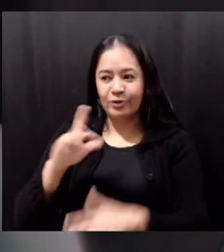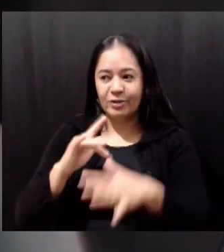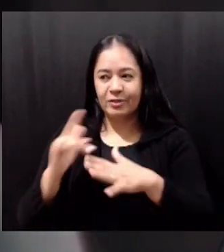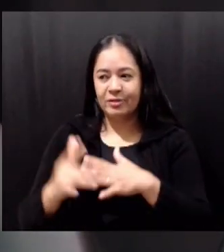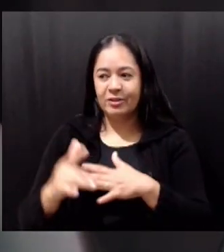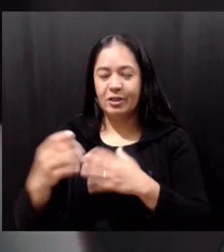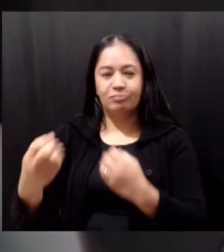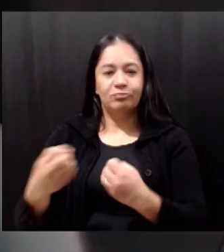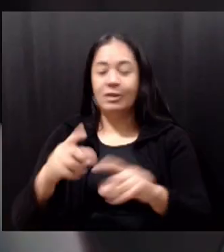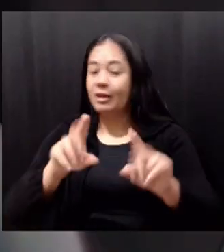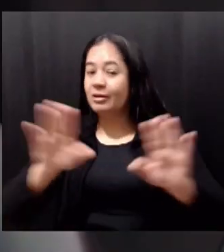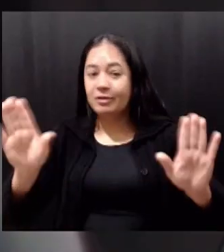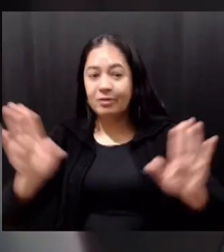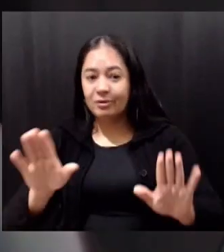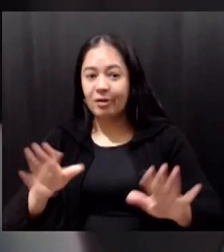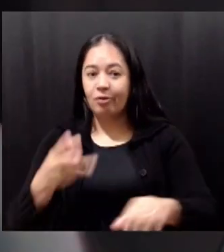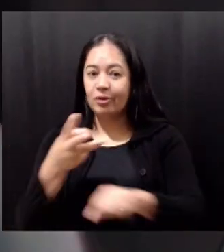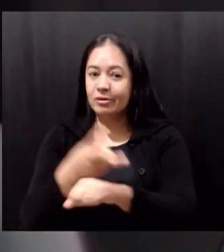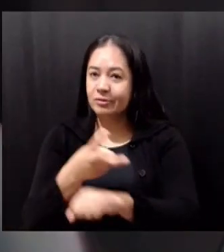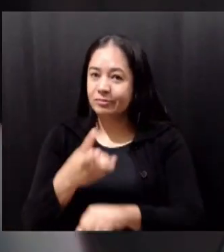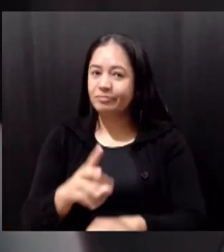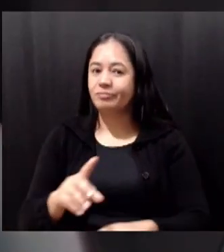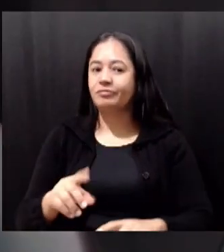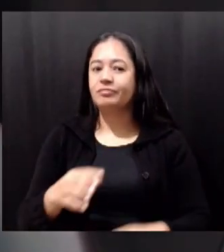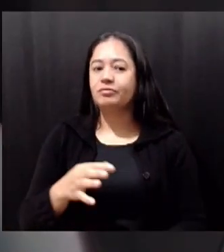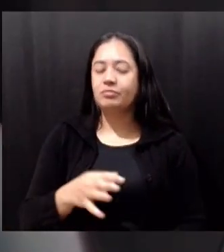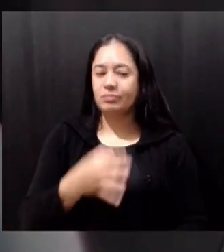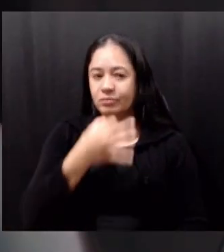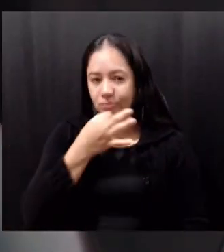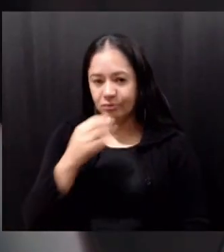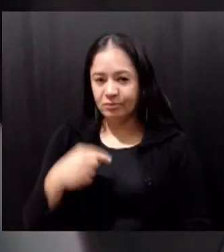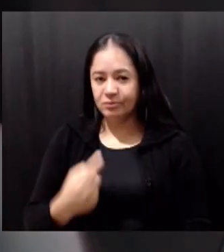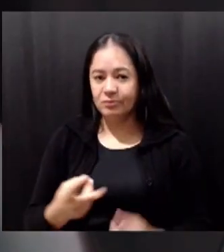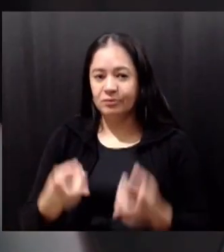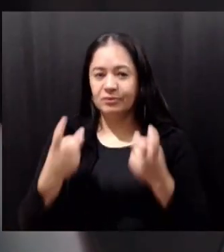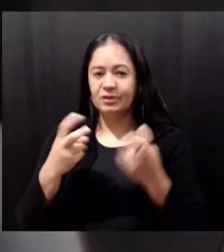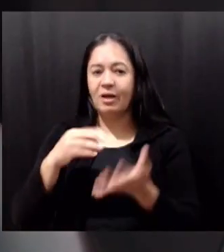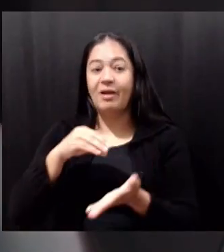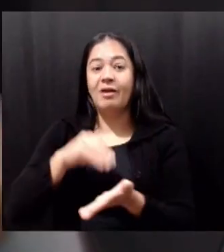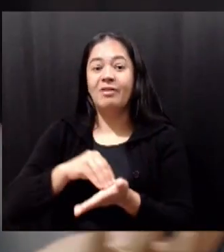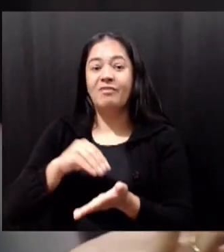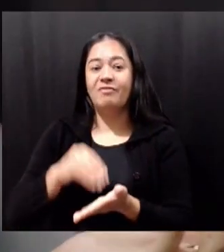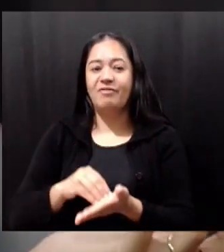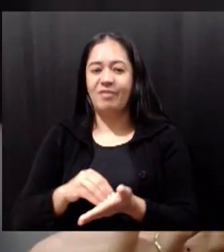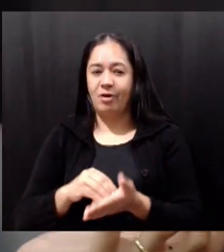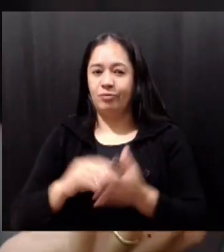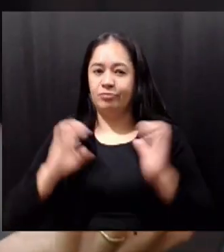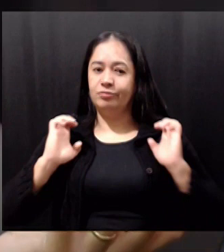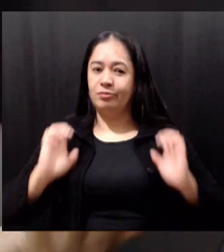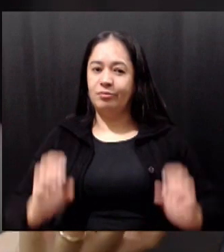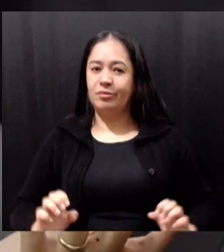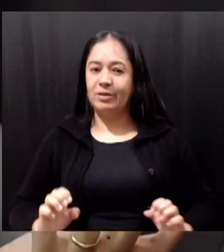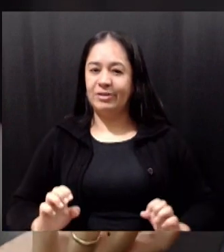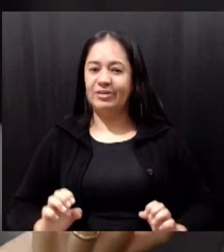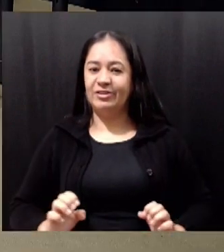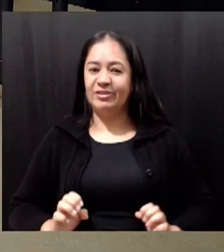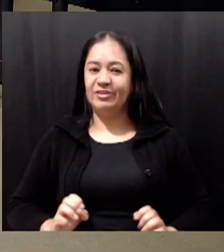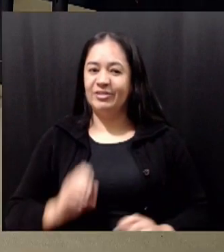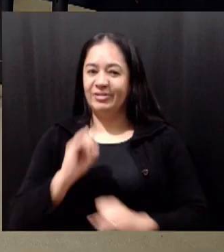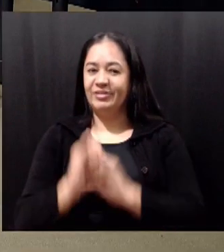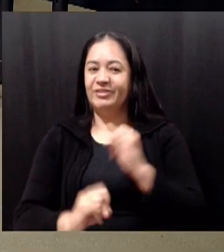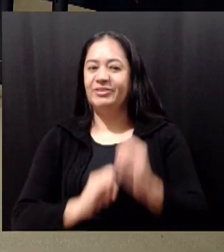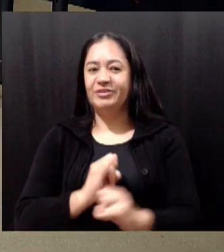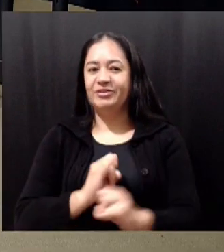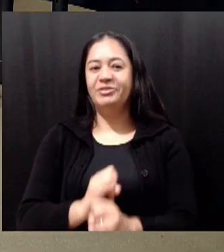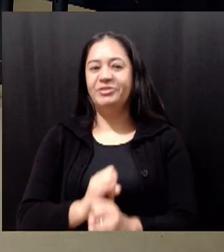o WhatsApp, né? Eu acho que a gente percebe que falta muito uma etiqueta digital, né, doutora Carolina? A doutora Carolina vai saber falar isso, juridicamente